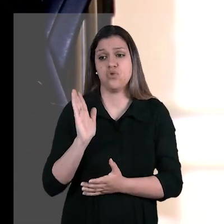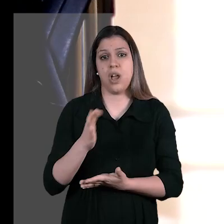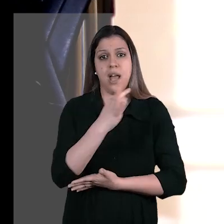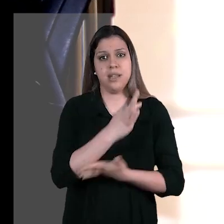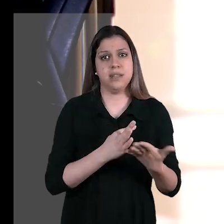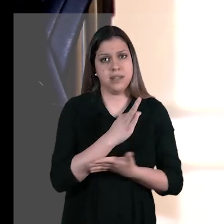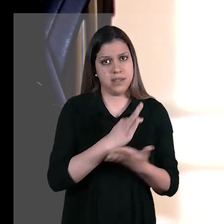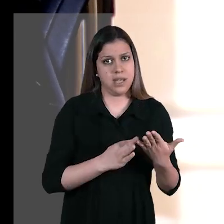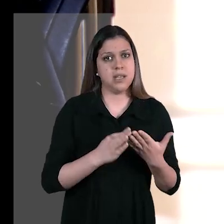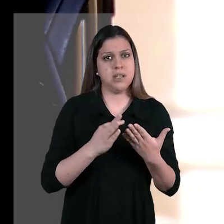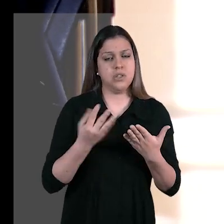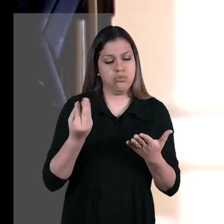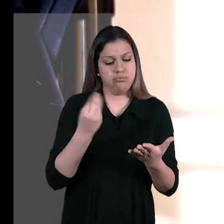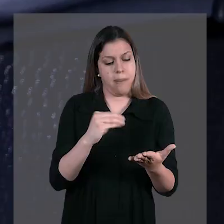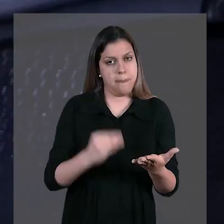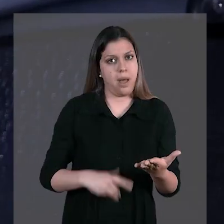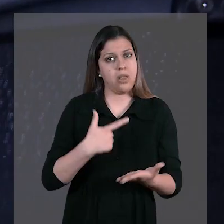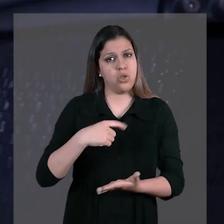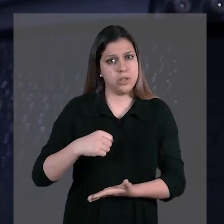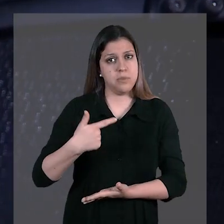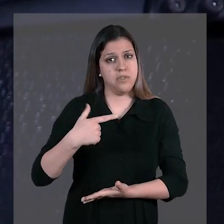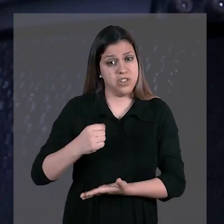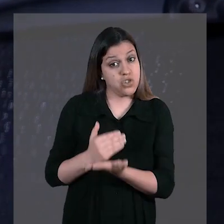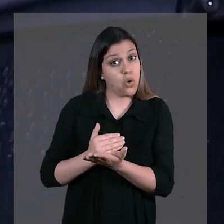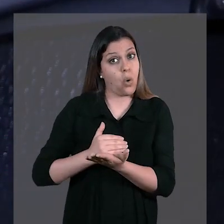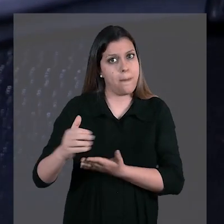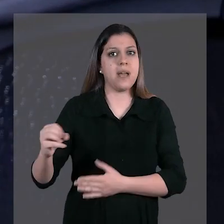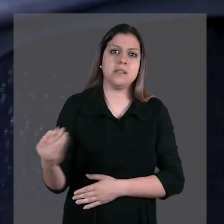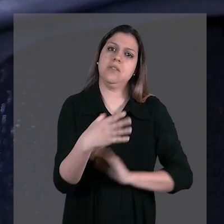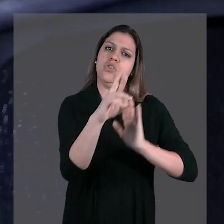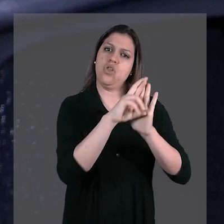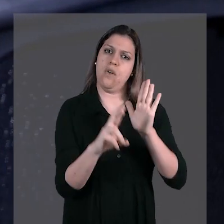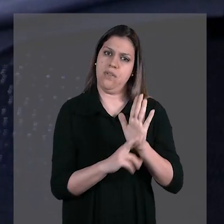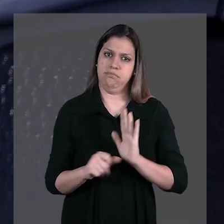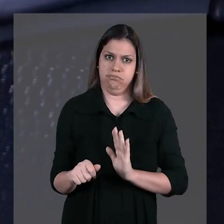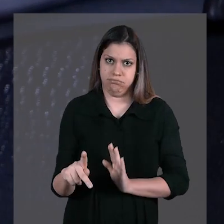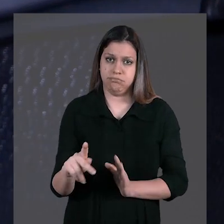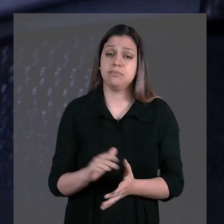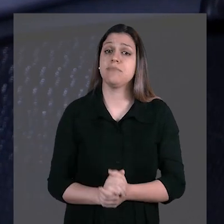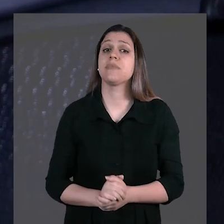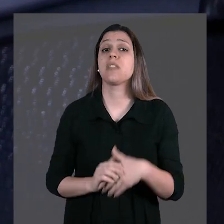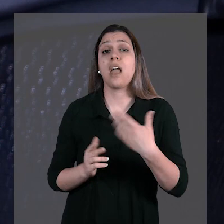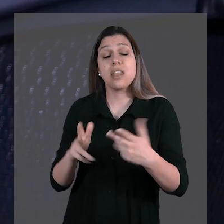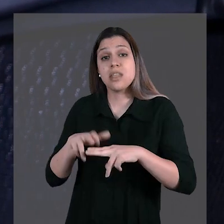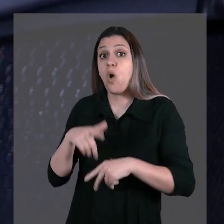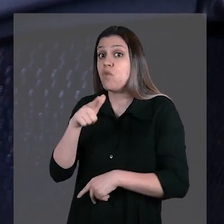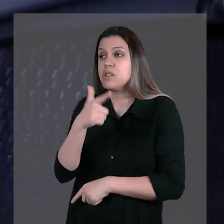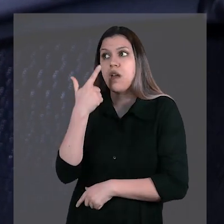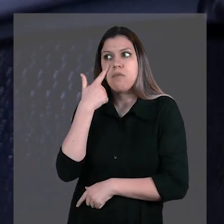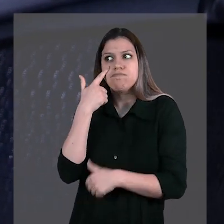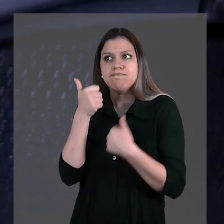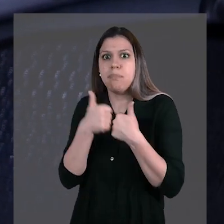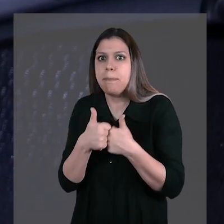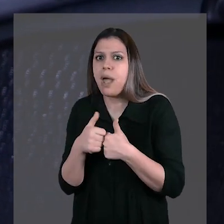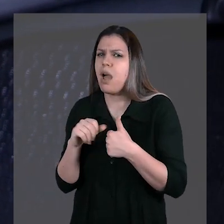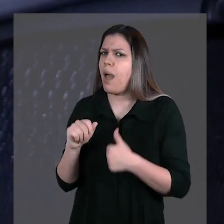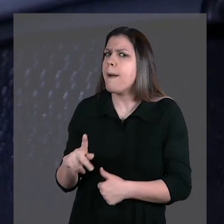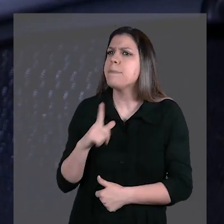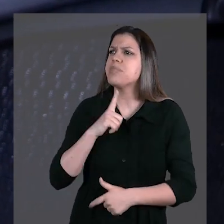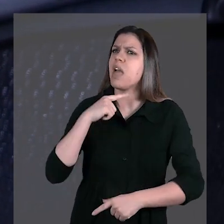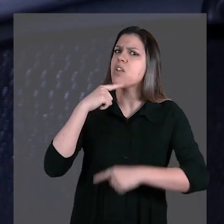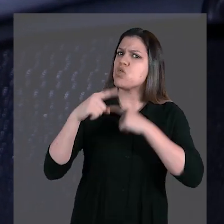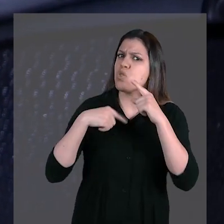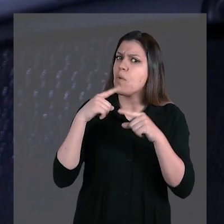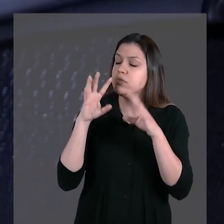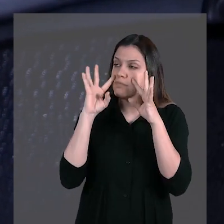lá no texto, de ficar 2020. Tá? 2020, isso. Então, você aí que está perto de se aposentar, tem essa